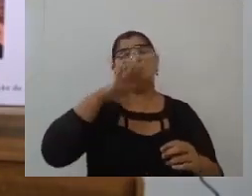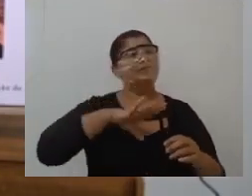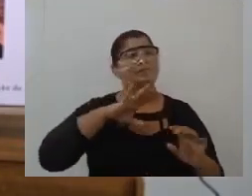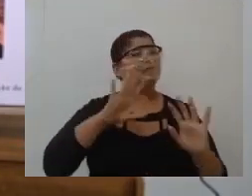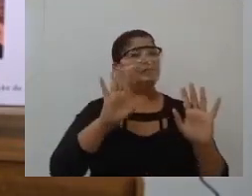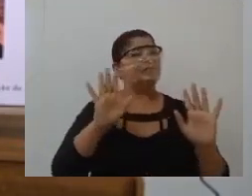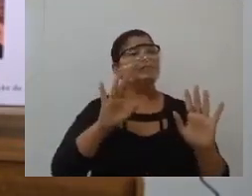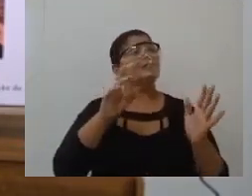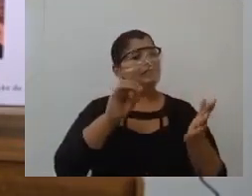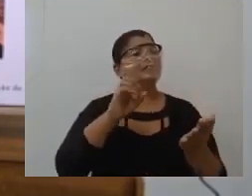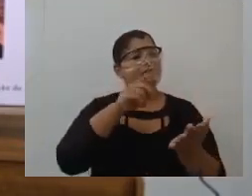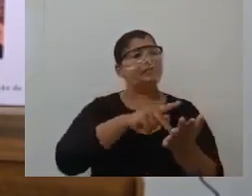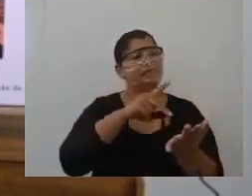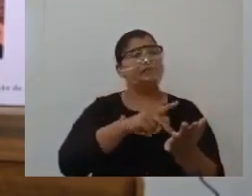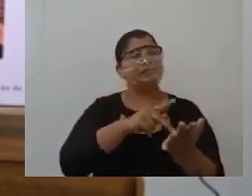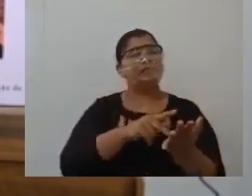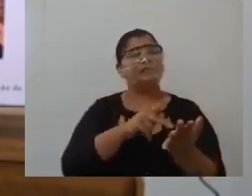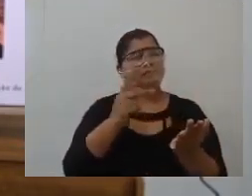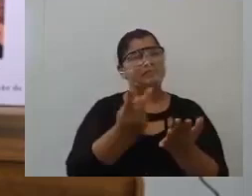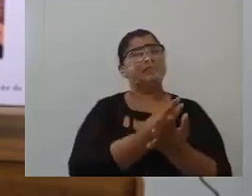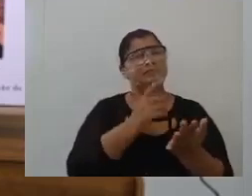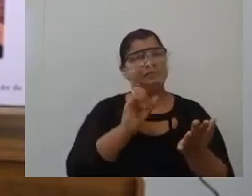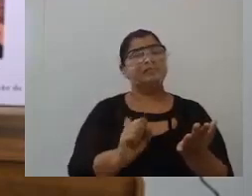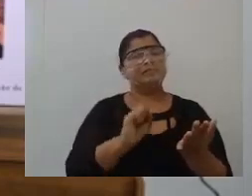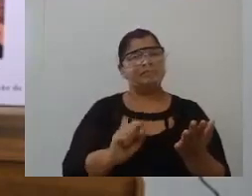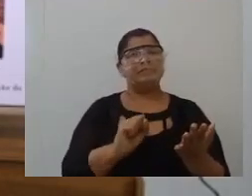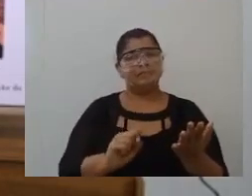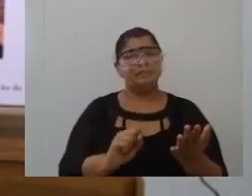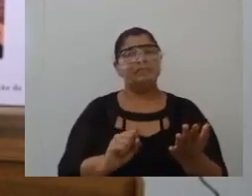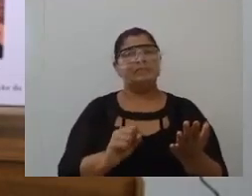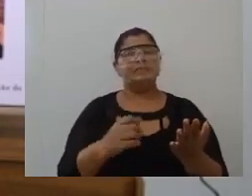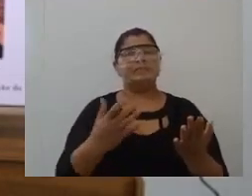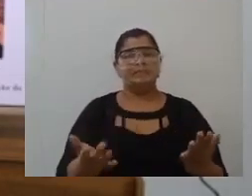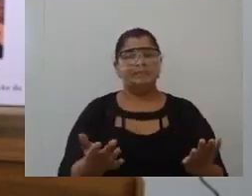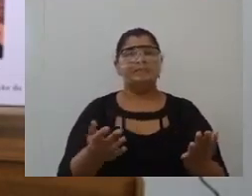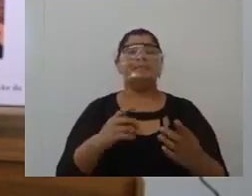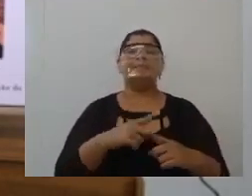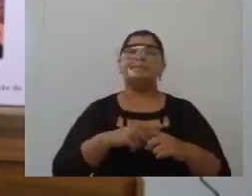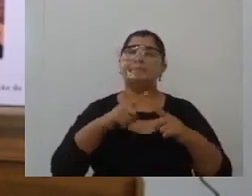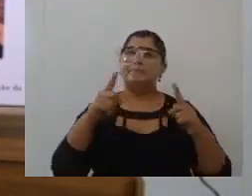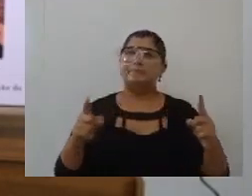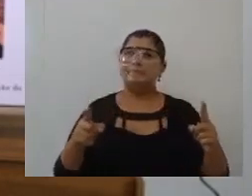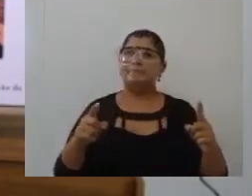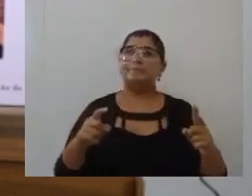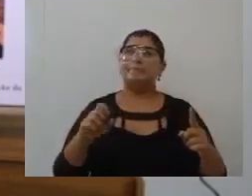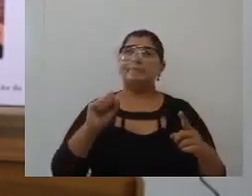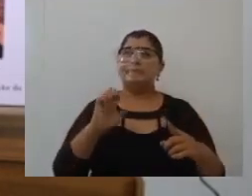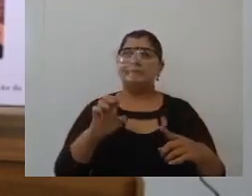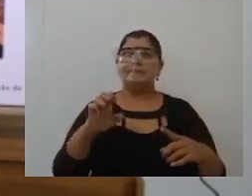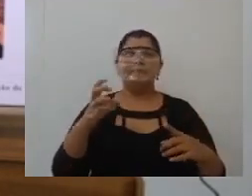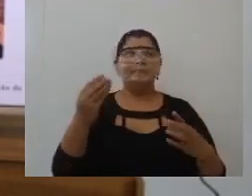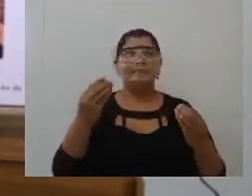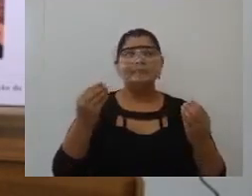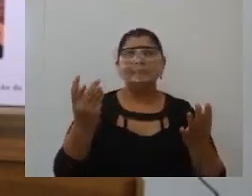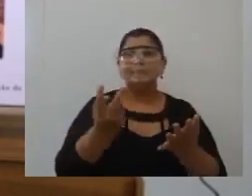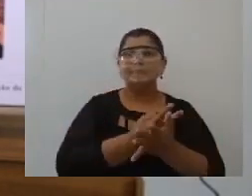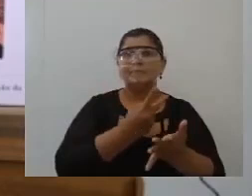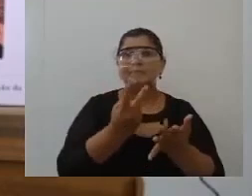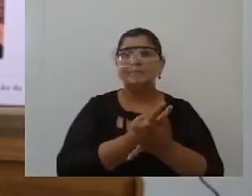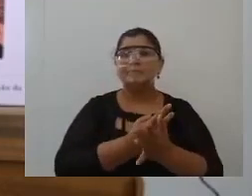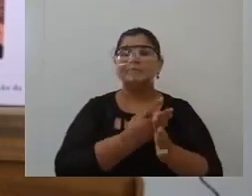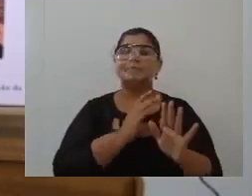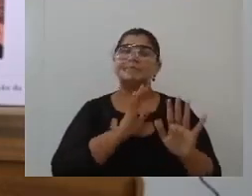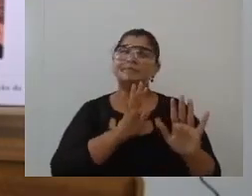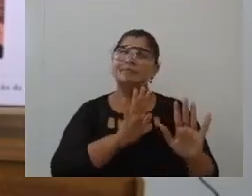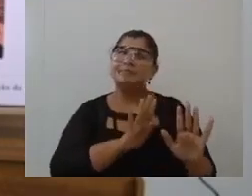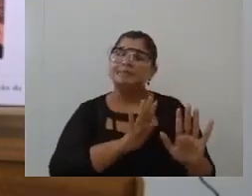e está dizendo algo no conteúdo maravilhoso. Ok? Mas quando tiver erro, aí você